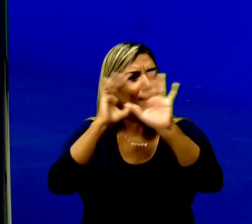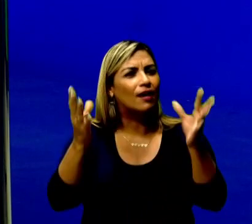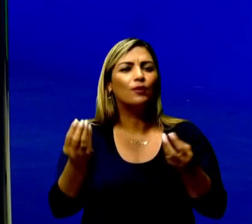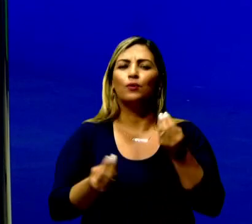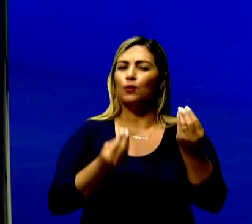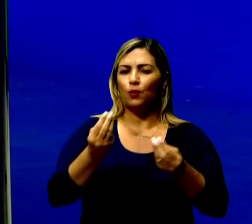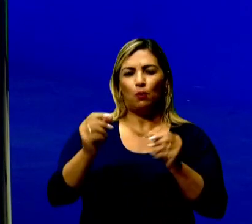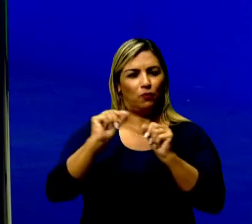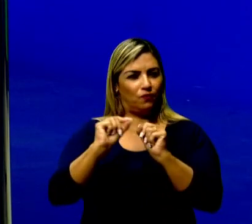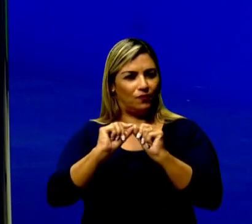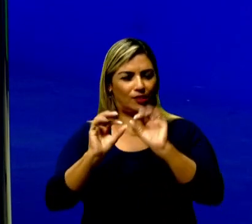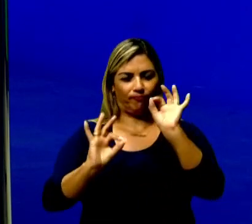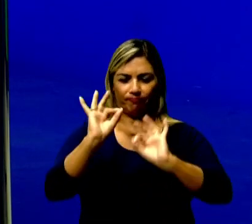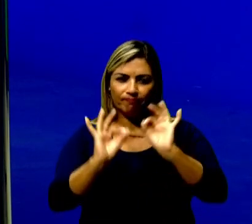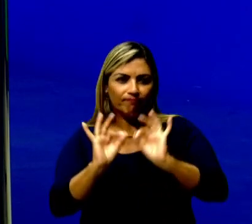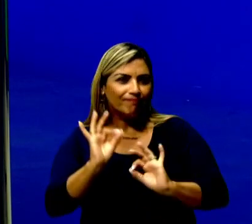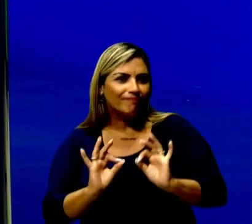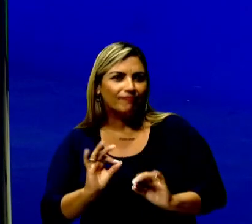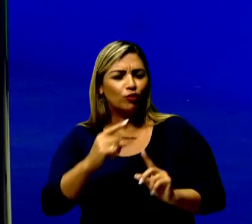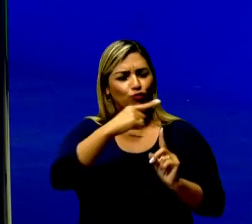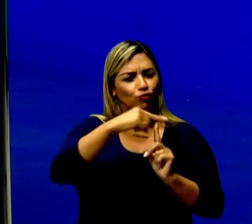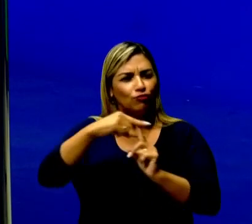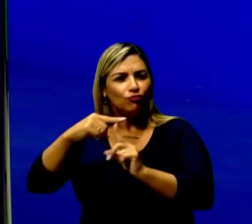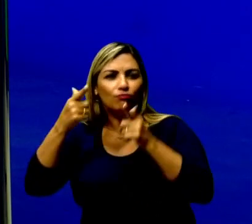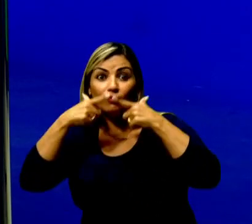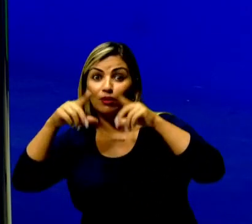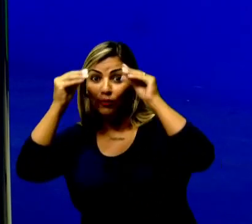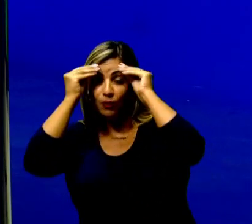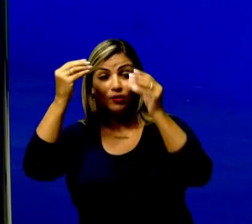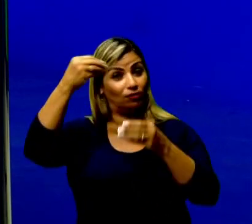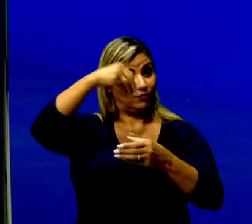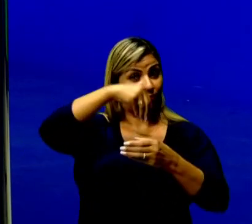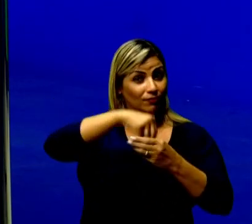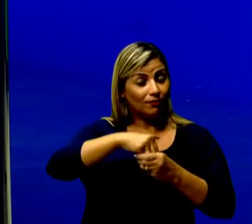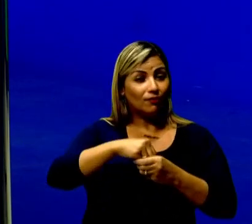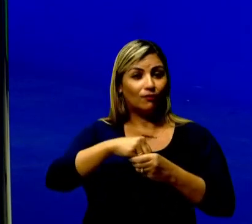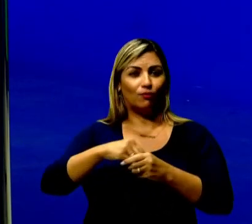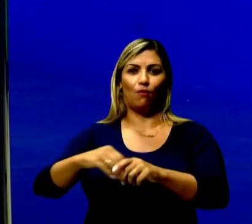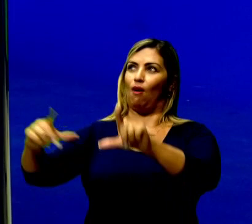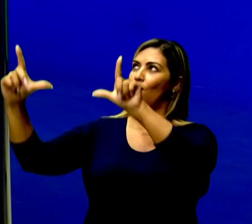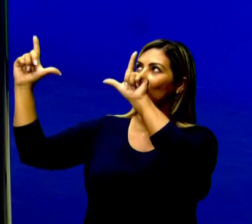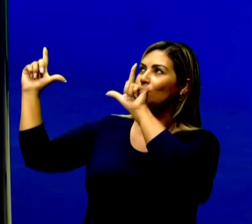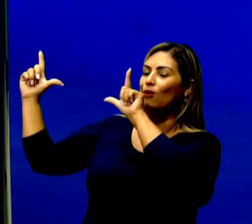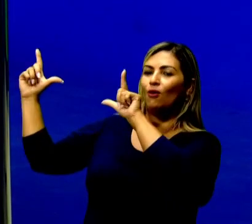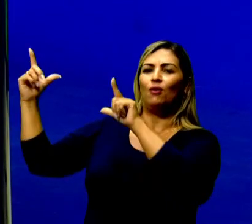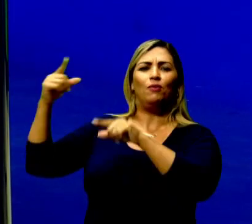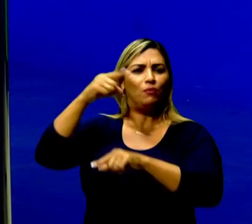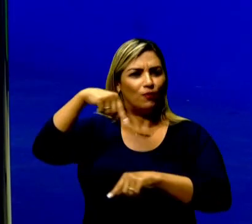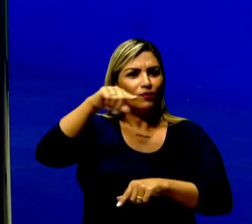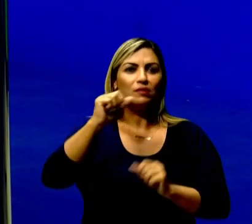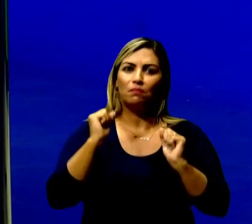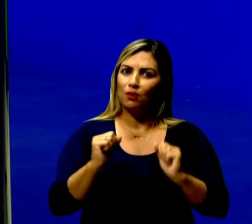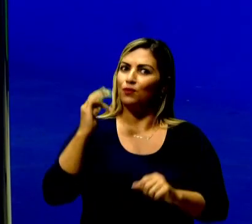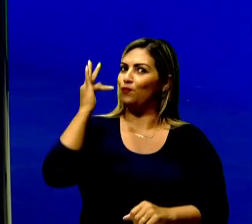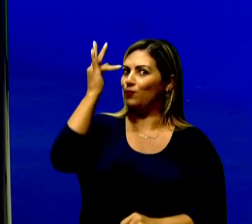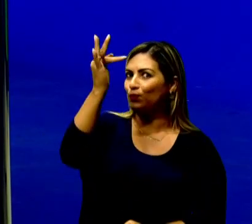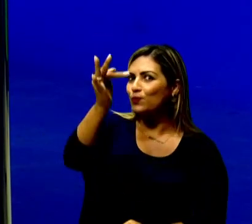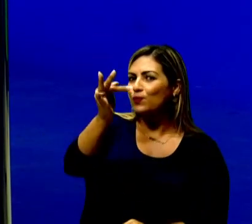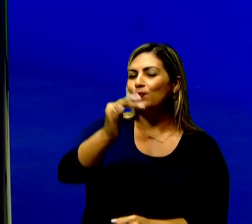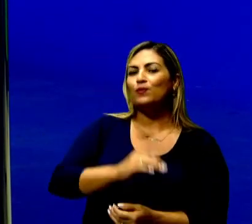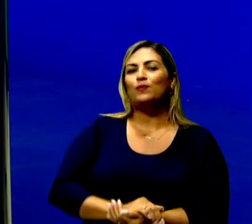produzir um autor quais são os tipos de linguagem que estão inseridos no outdoor e para que vocês possam futuramente